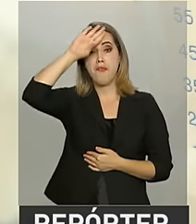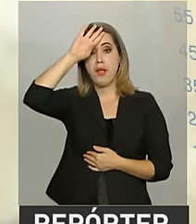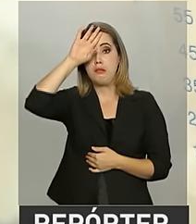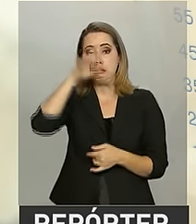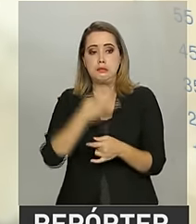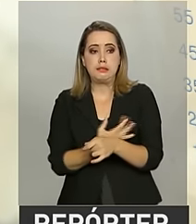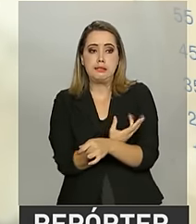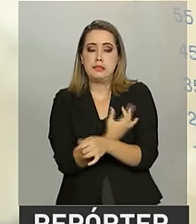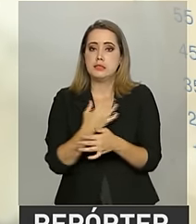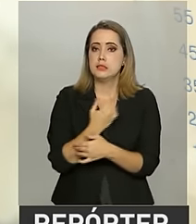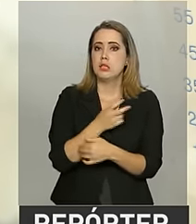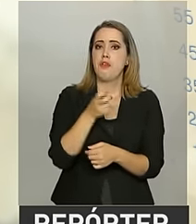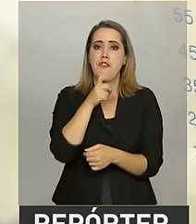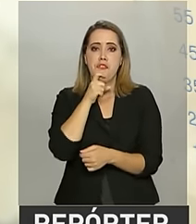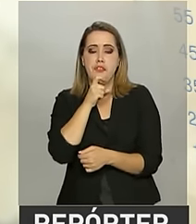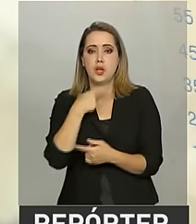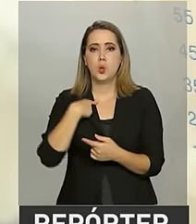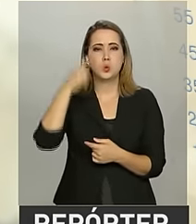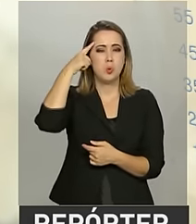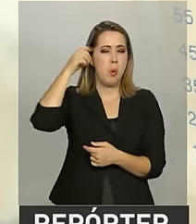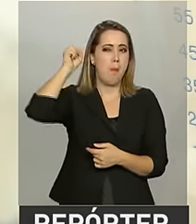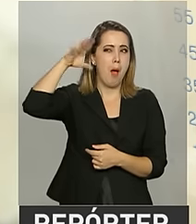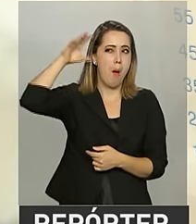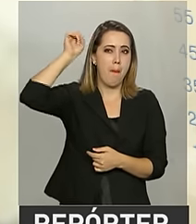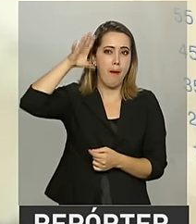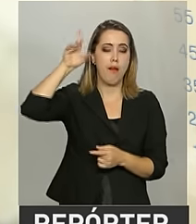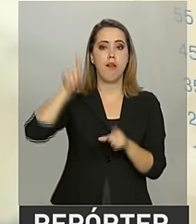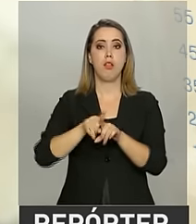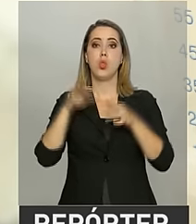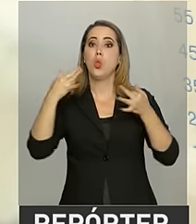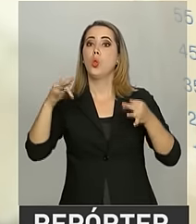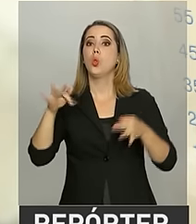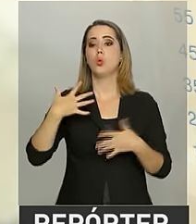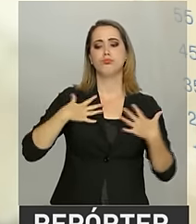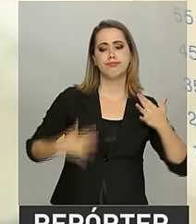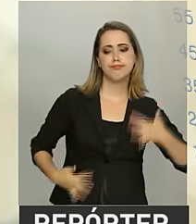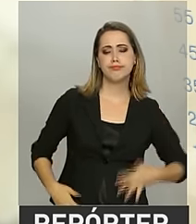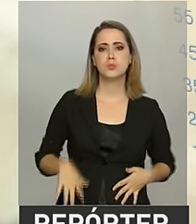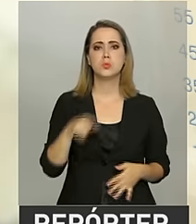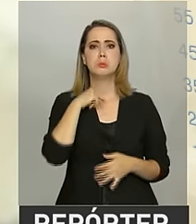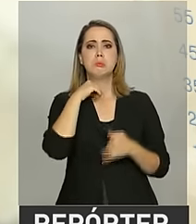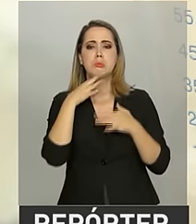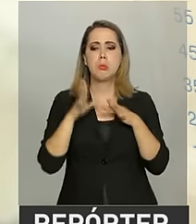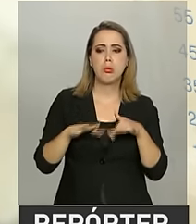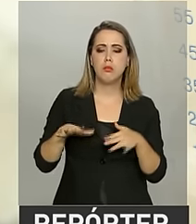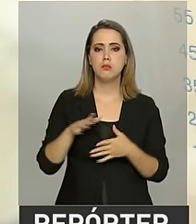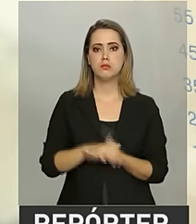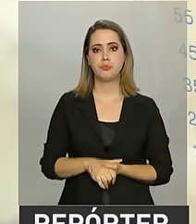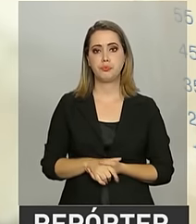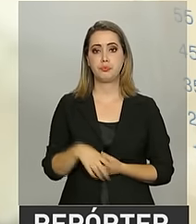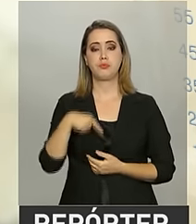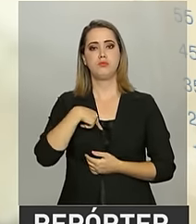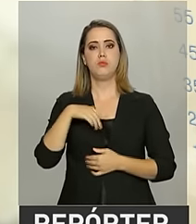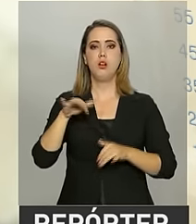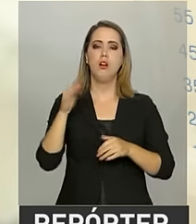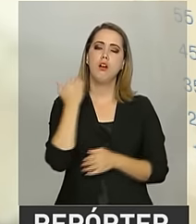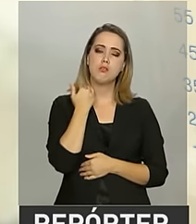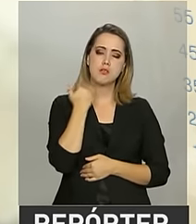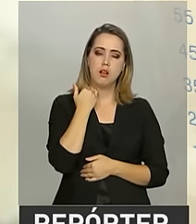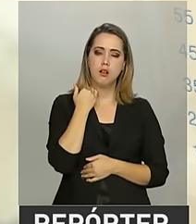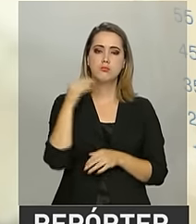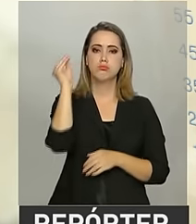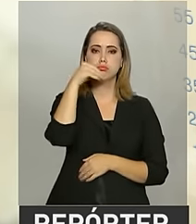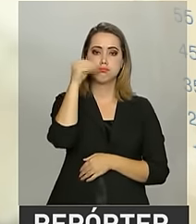calafrios dor de cabeça intensa dores no corpo em geral náuseas e vômitos fadiga e